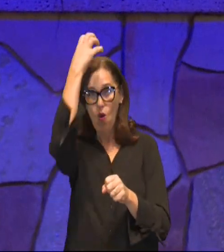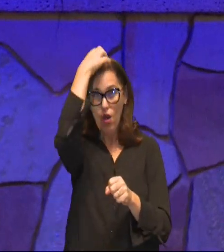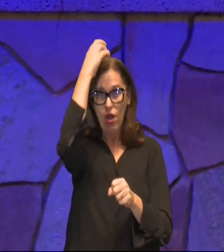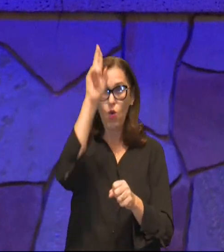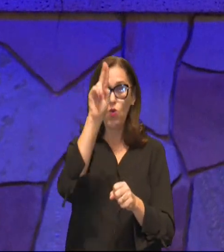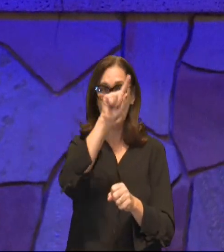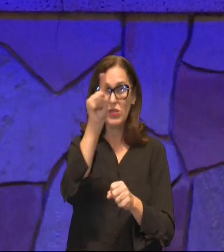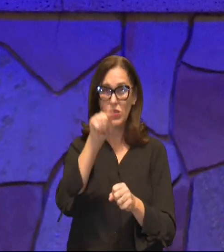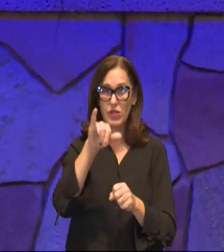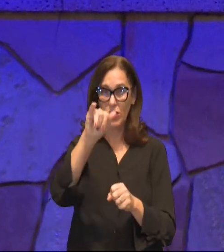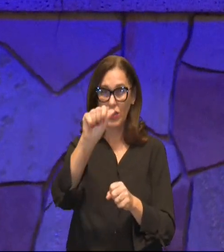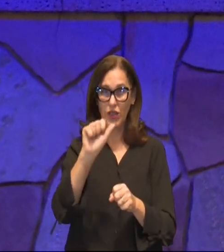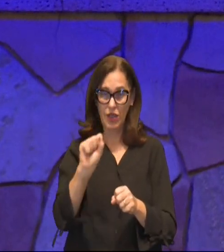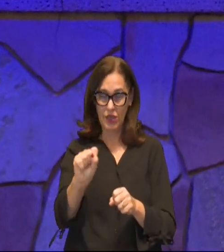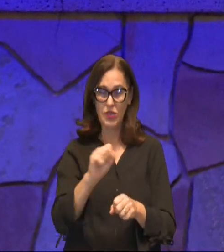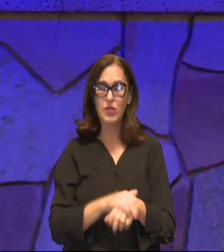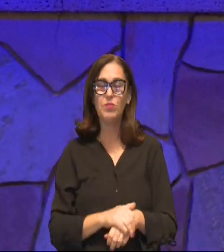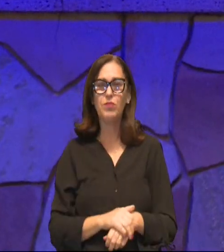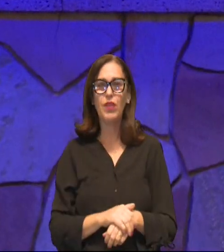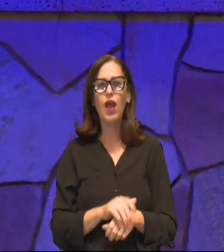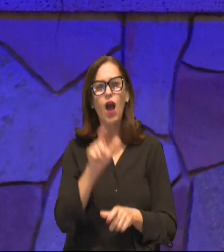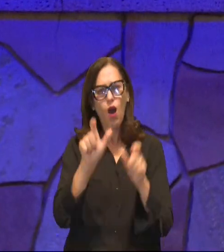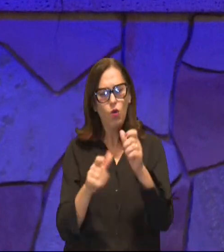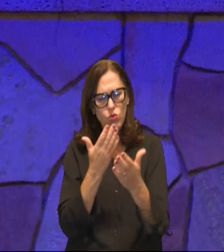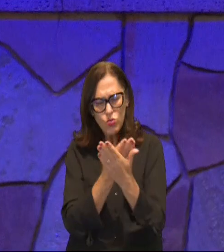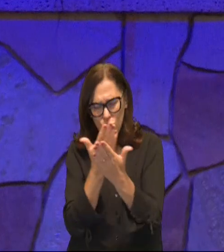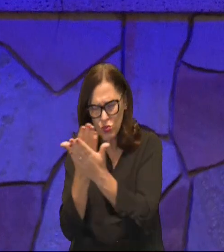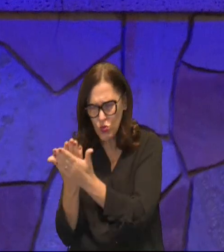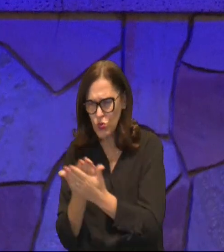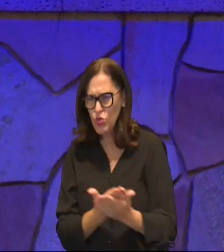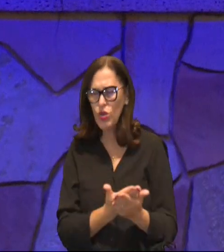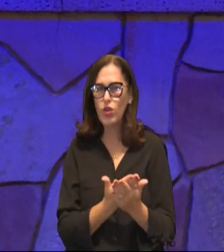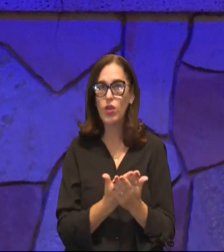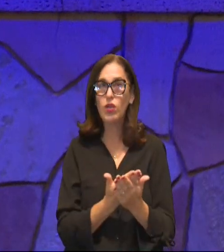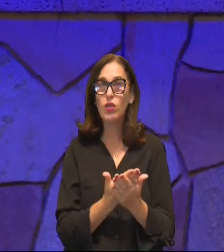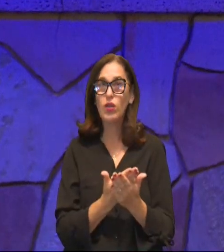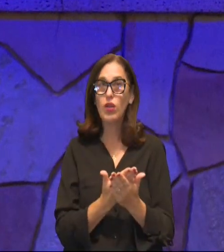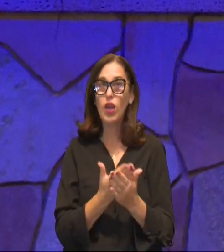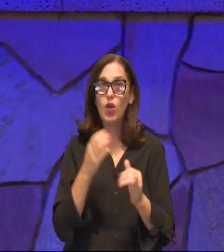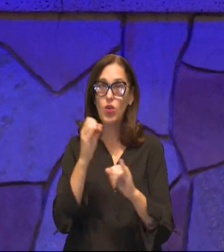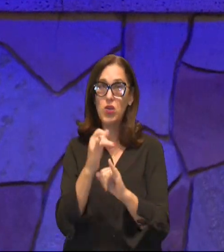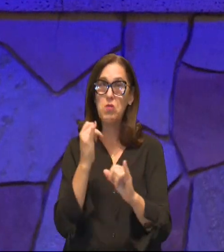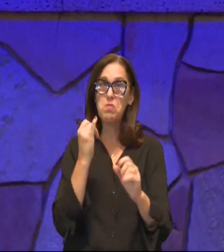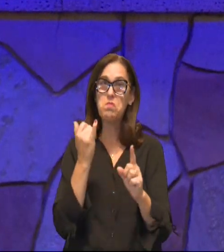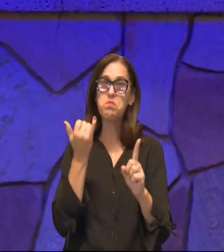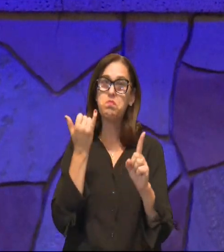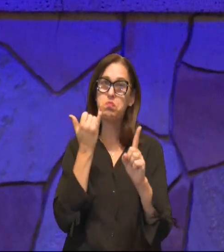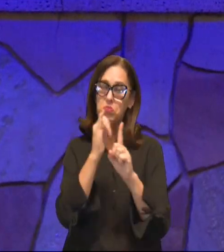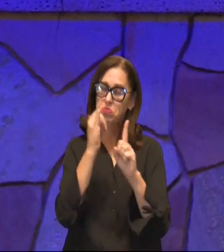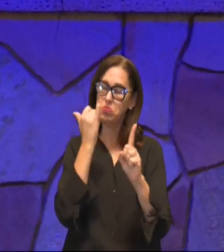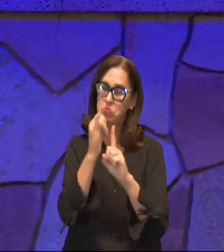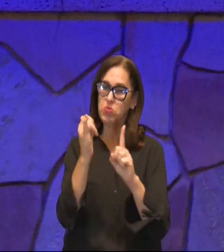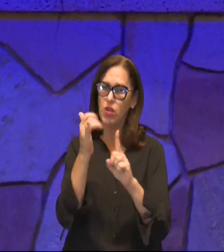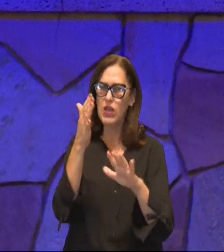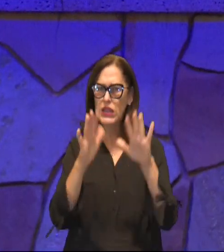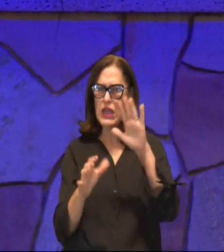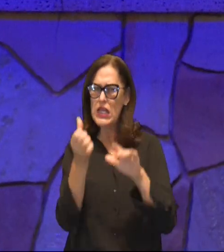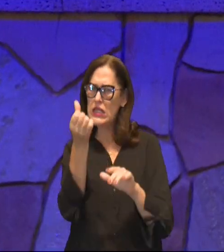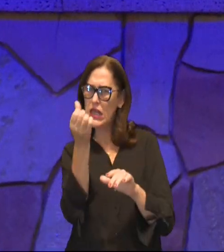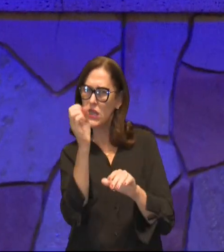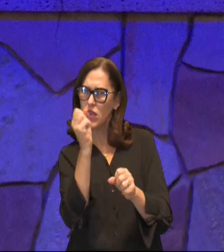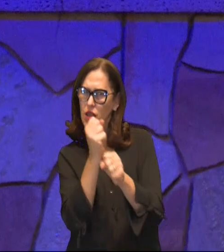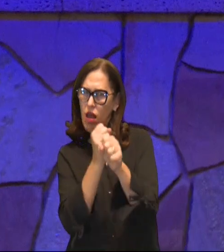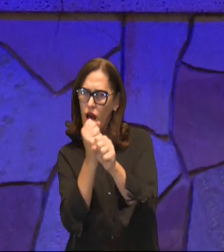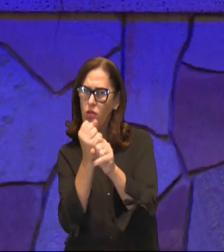Uzias. E alguns estudiosos sugerem que ele tenha profetizado pelo menos por cerca de 60